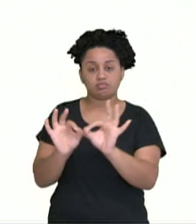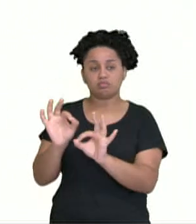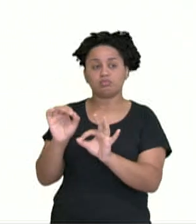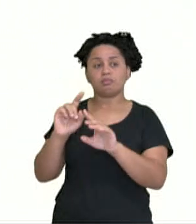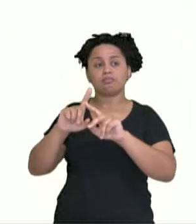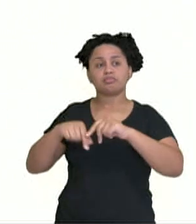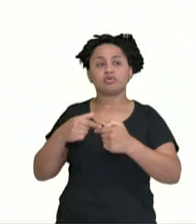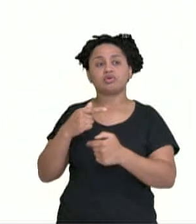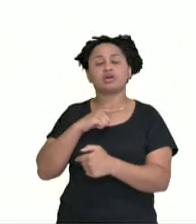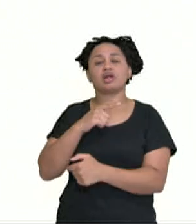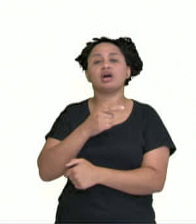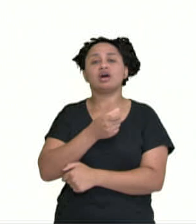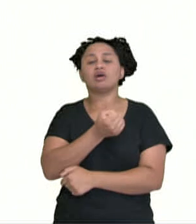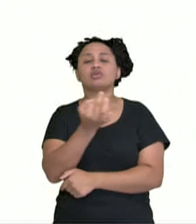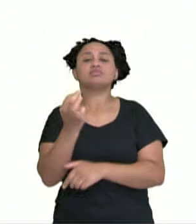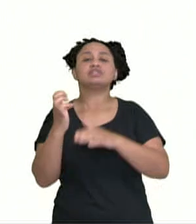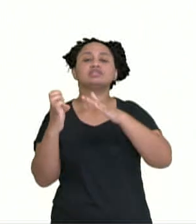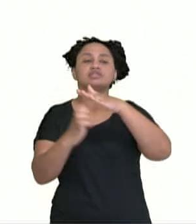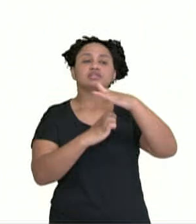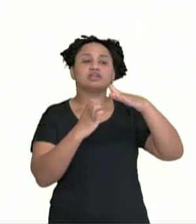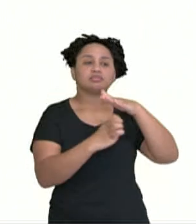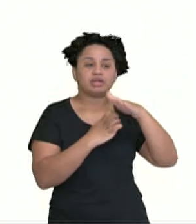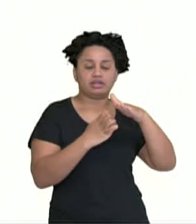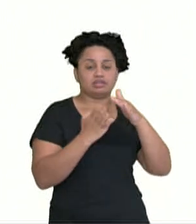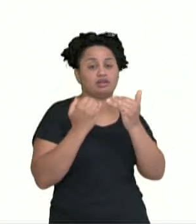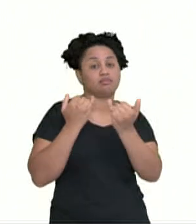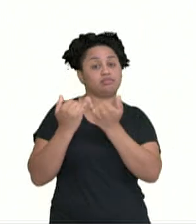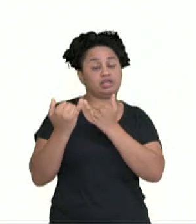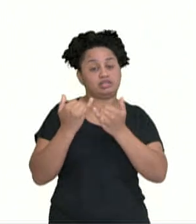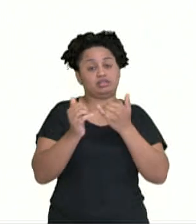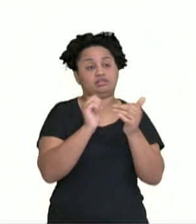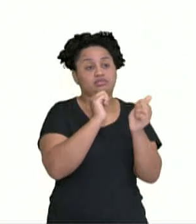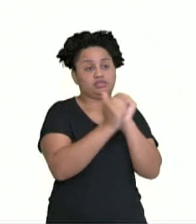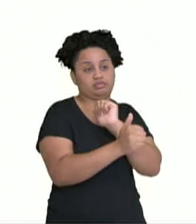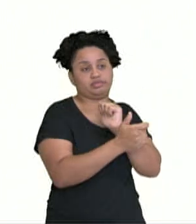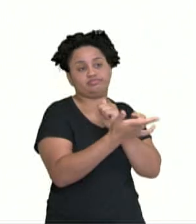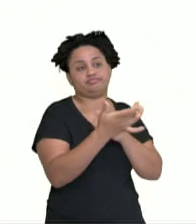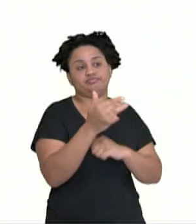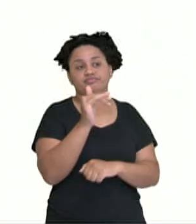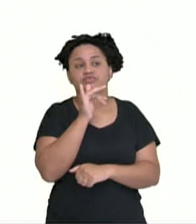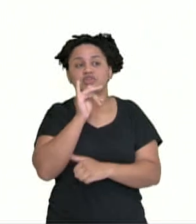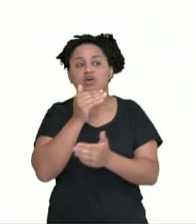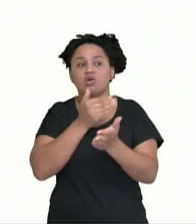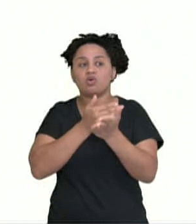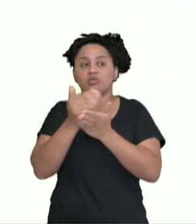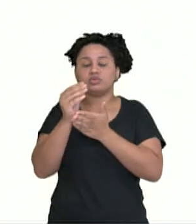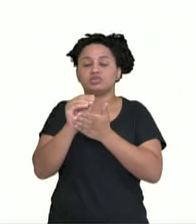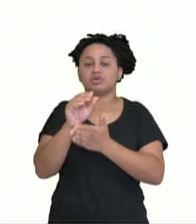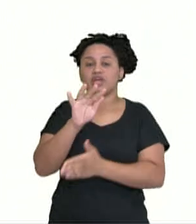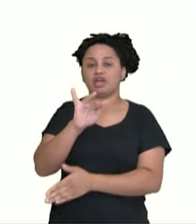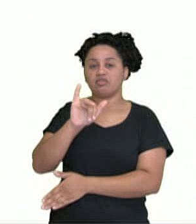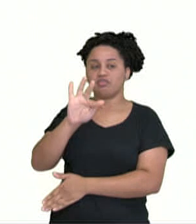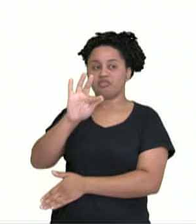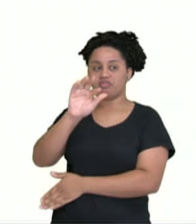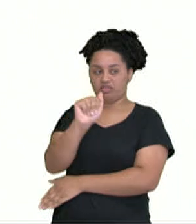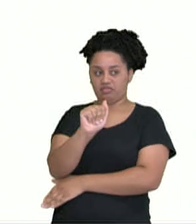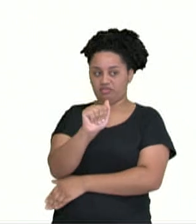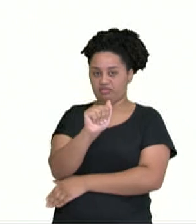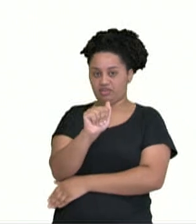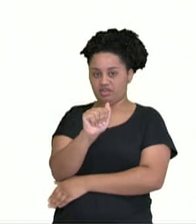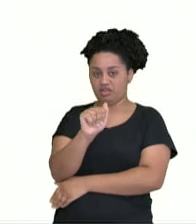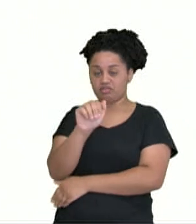por entidades parecidas com a dos esportes. Por exemplo, surgiu a FIFA dos e-sports,